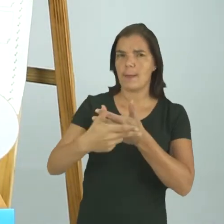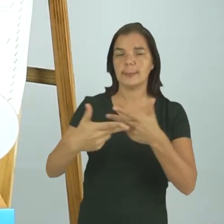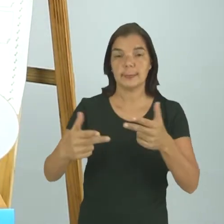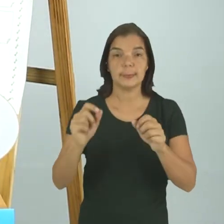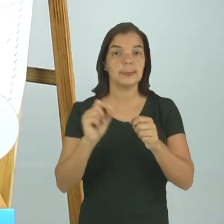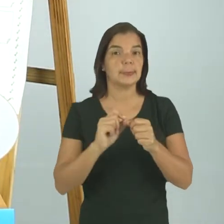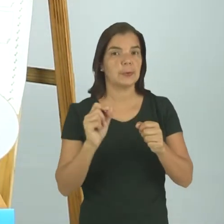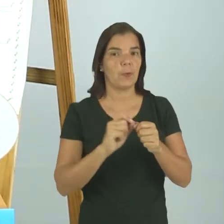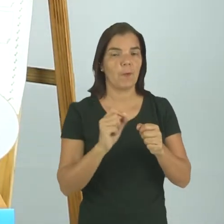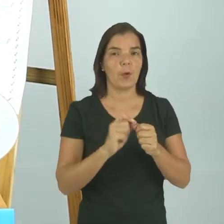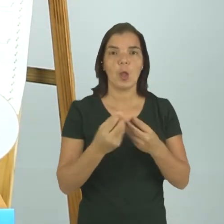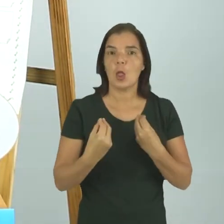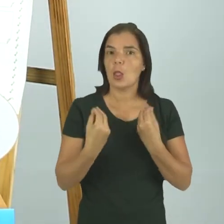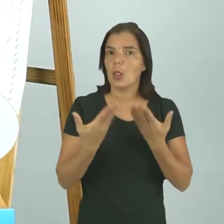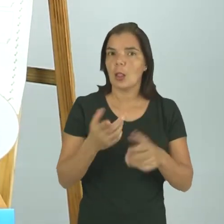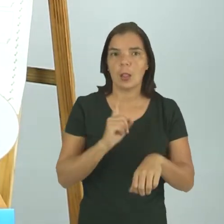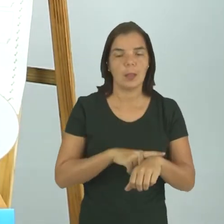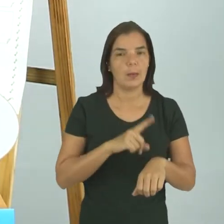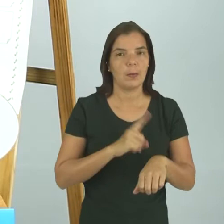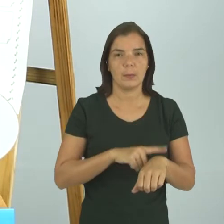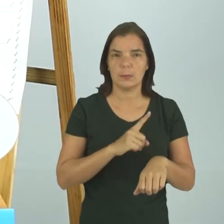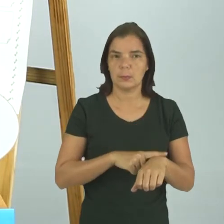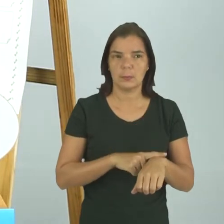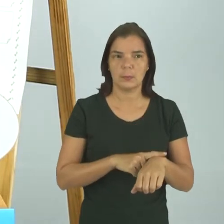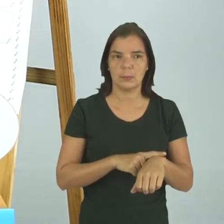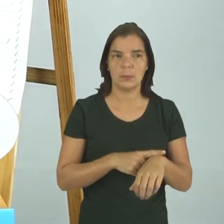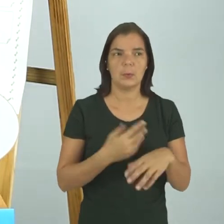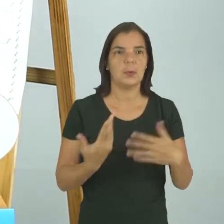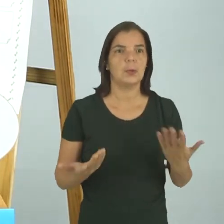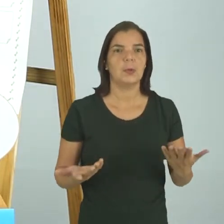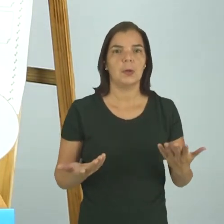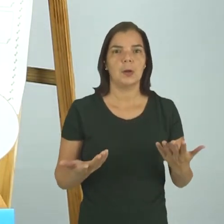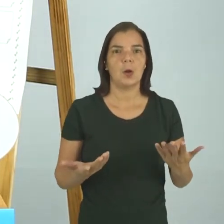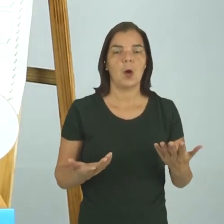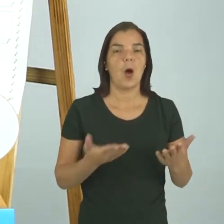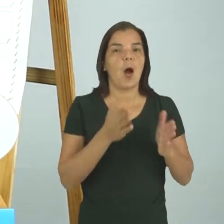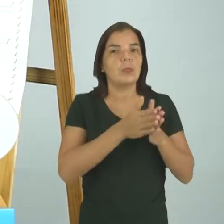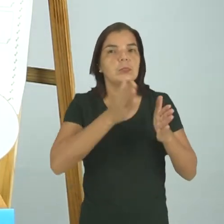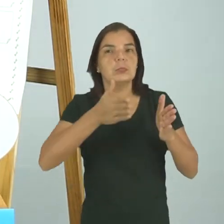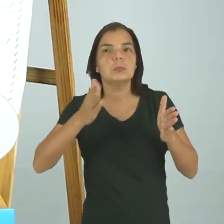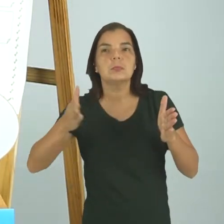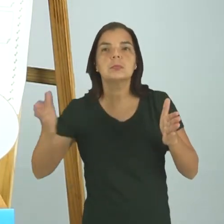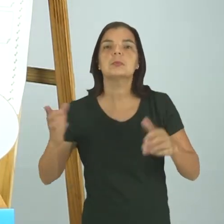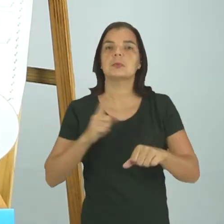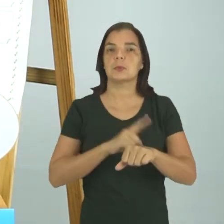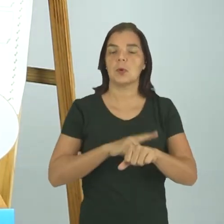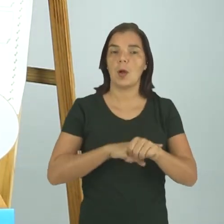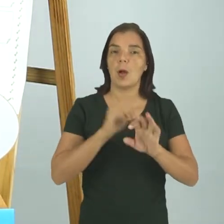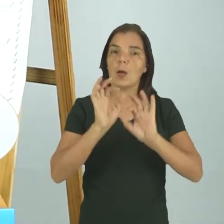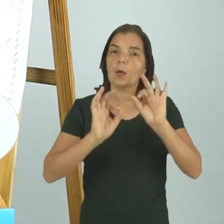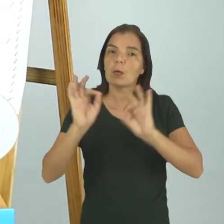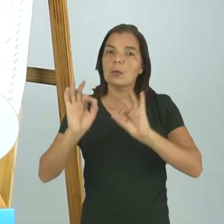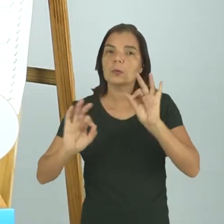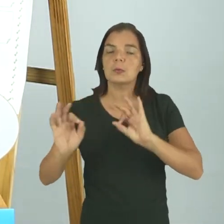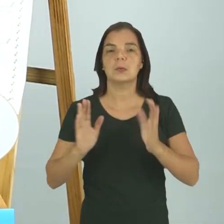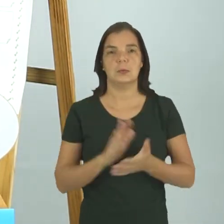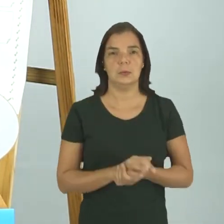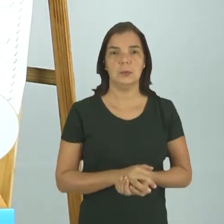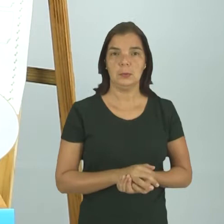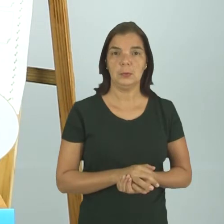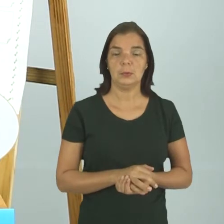fiz e não te dou o tempo, não te dou a cronologia, ou seja, a ordem